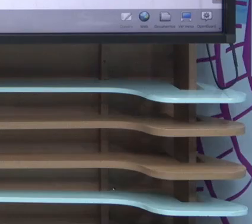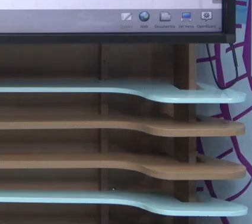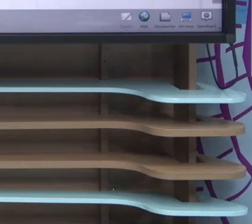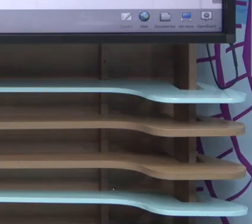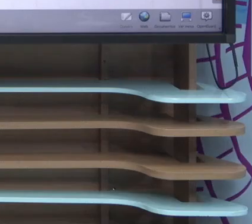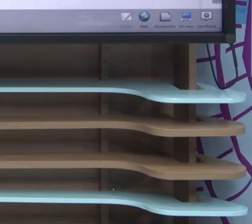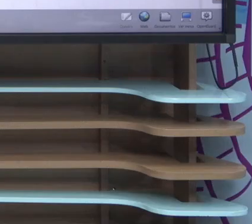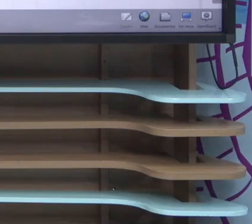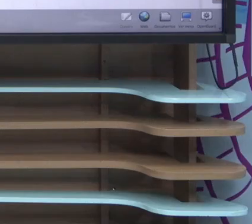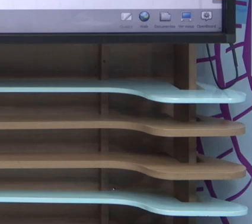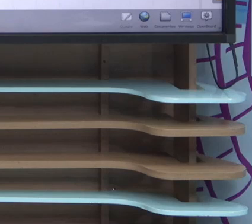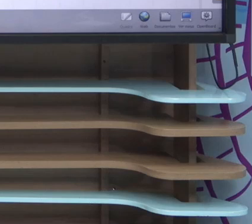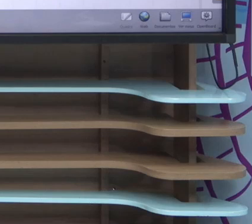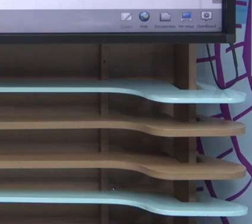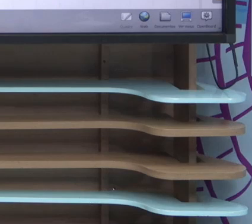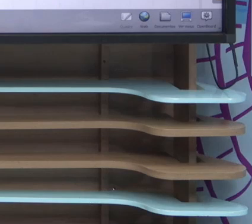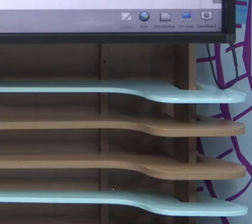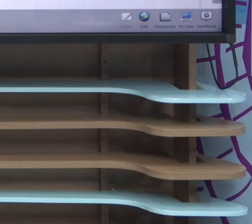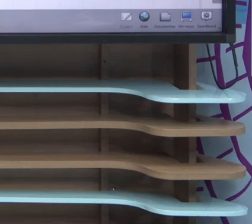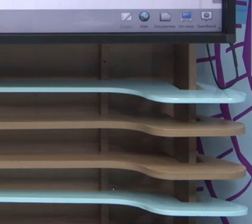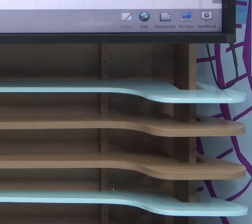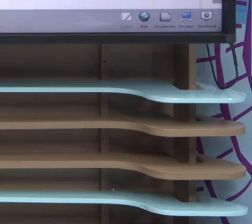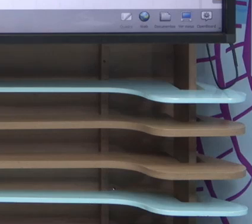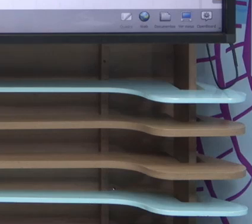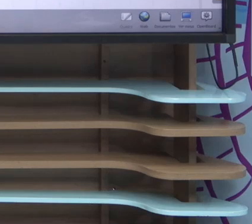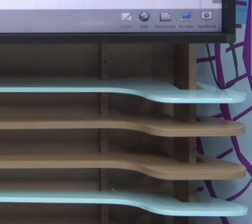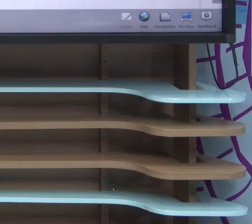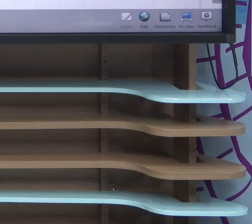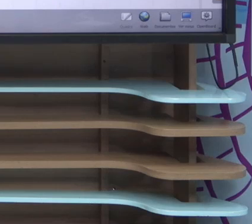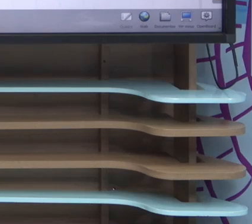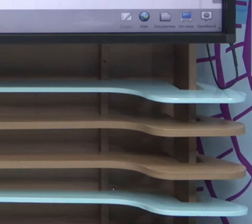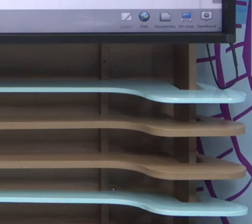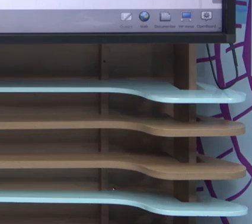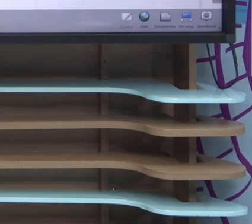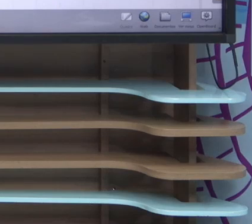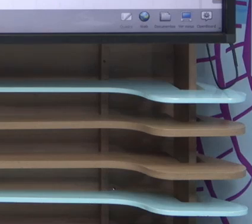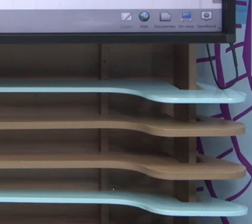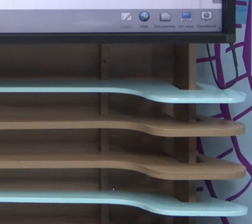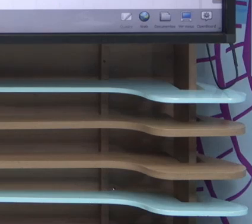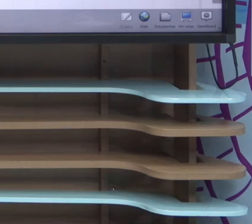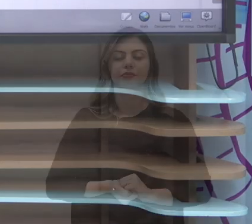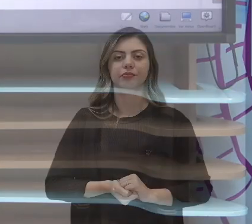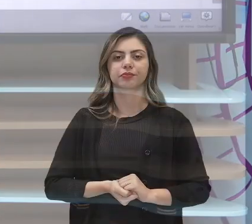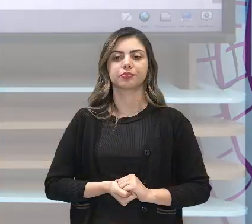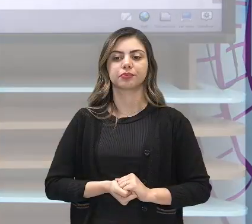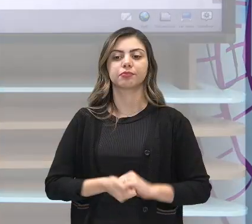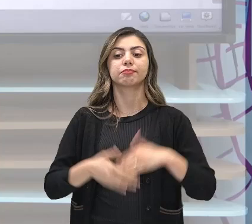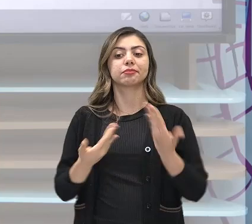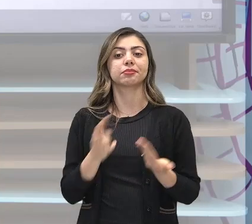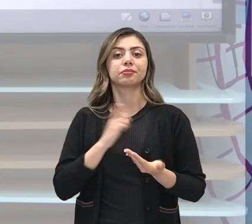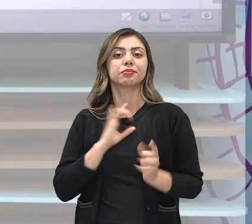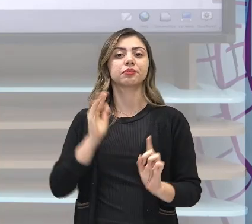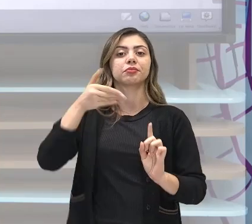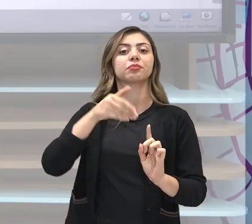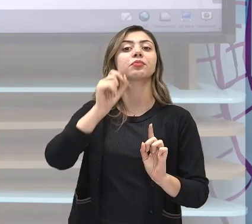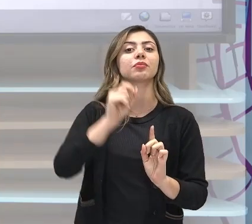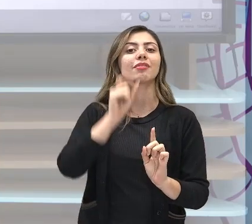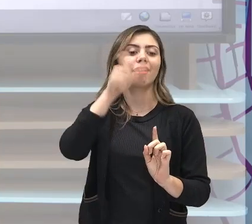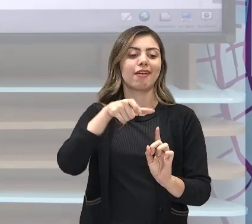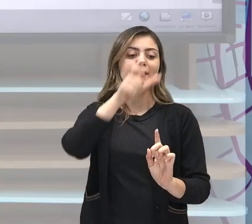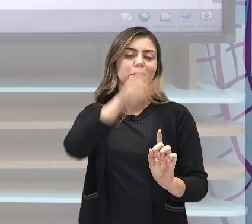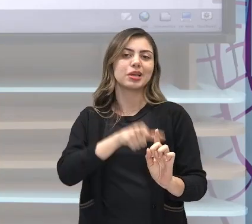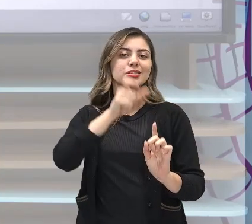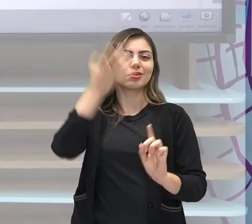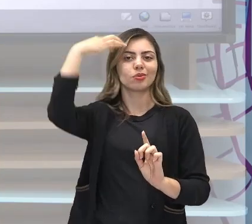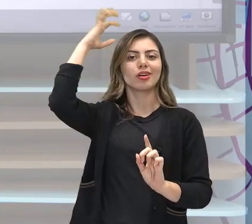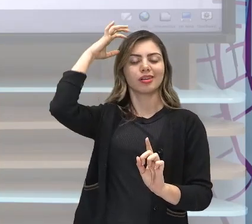dentro do continente europeu e que tinha como figura principal quem? Um rei. Esse rei era absoluto.